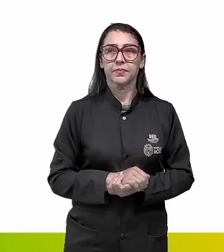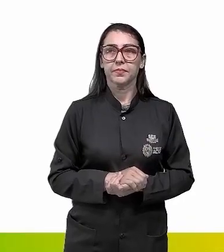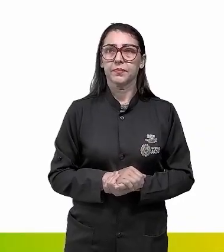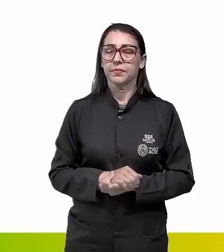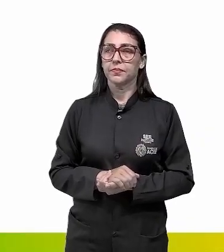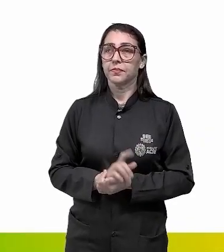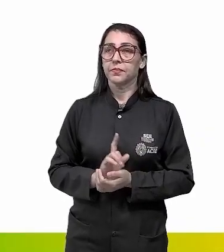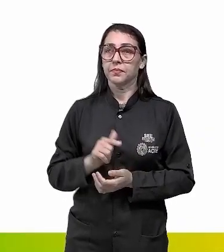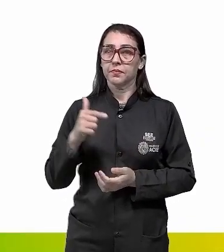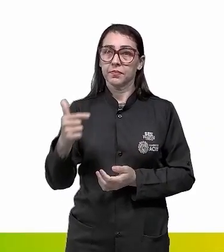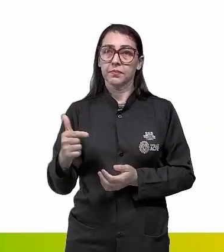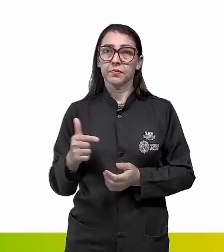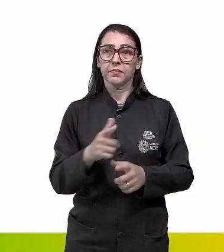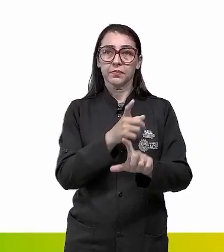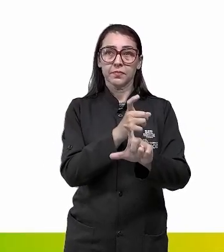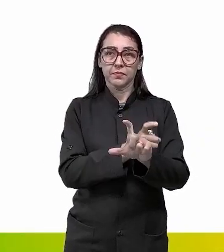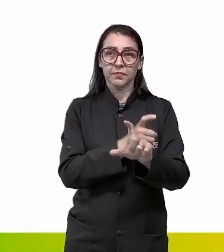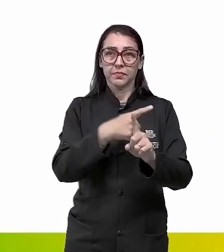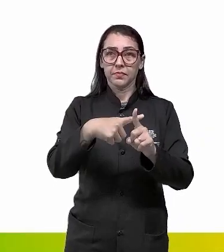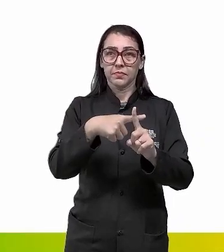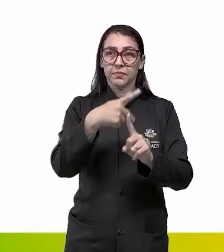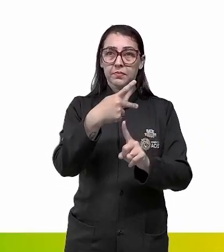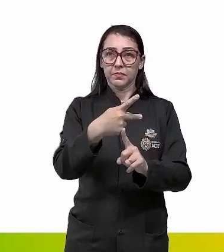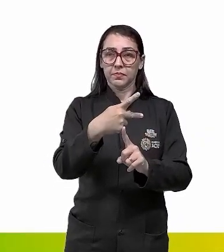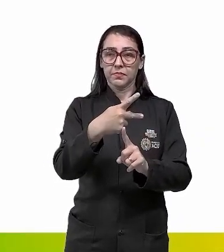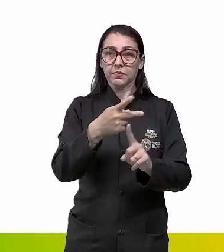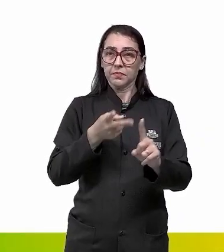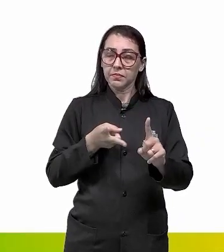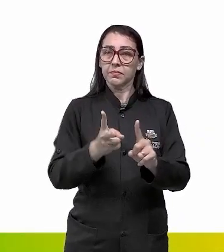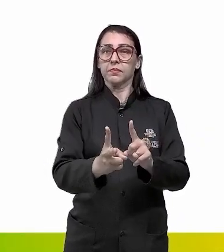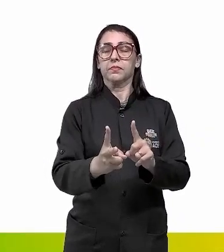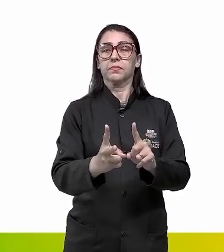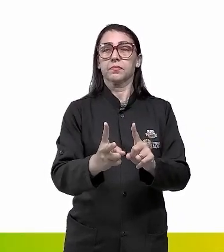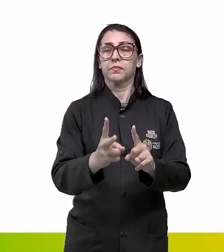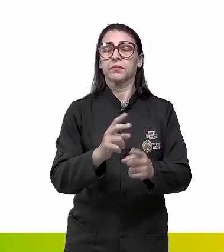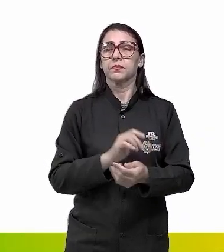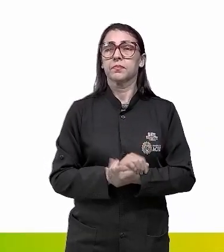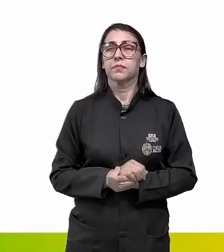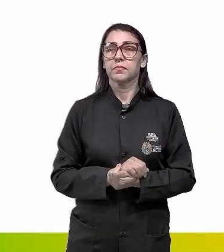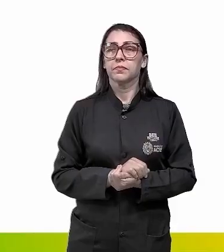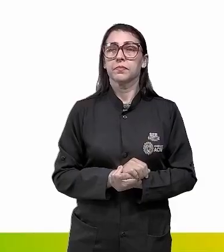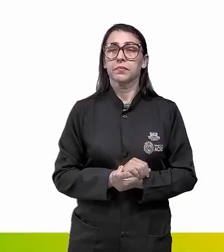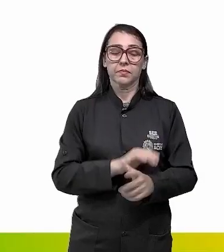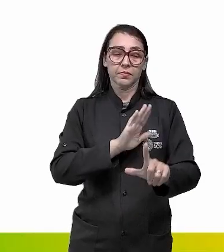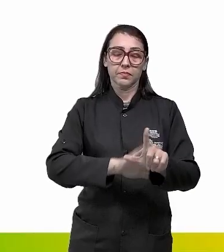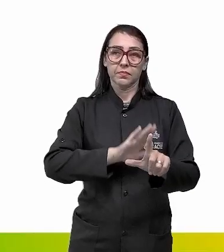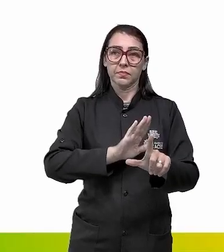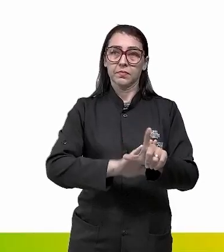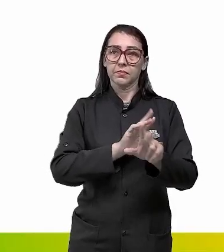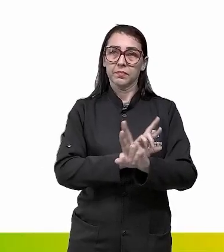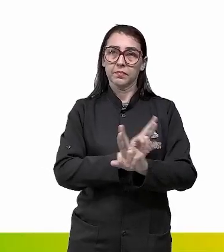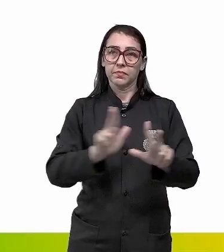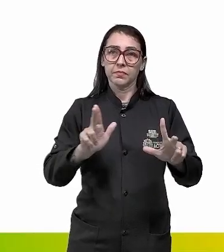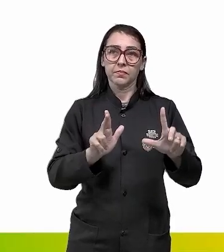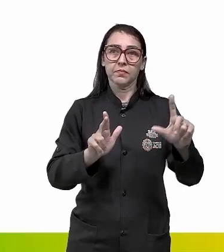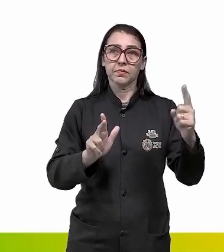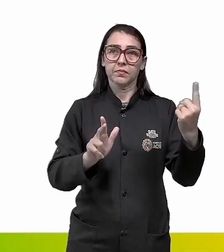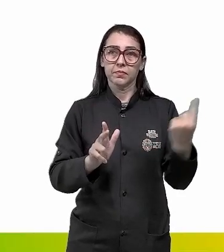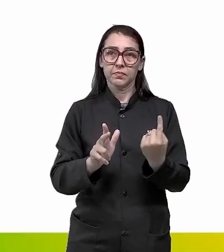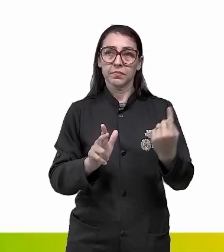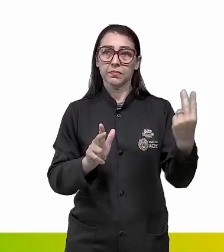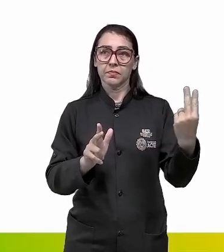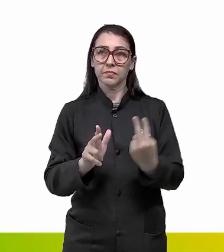Digamos que o outro mede x mais p e assim por diante, x mais p. Então, como é